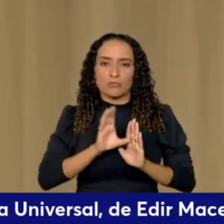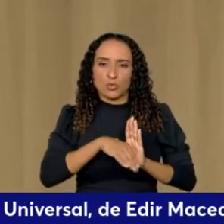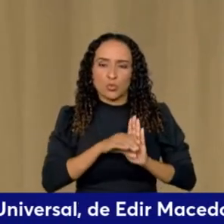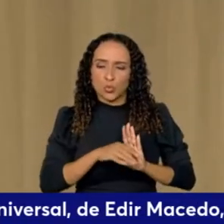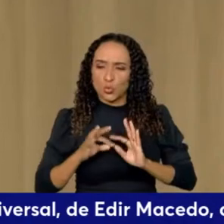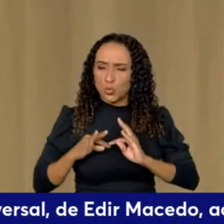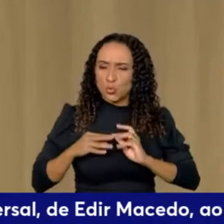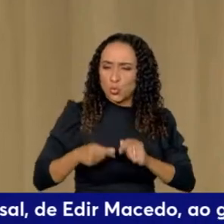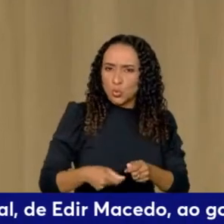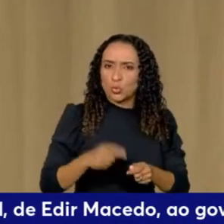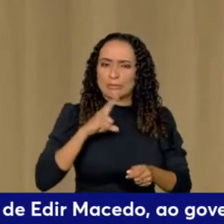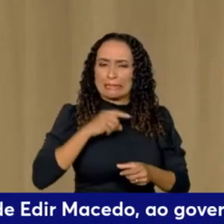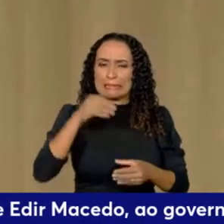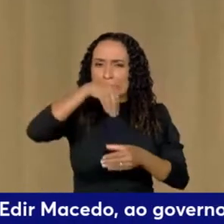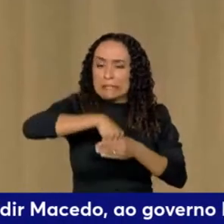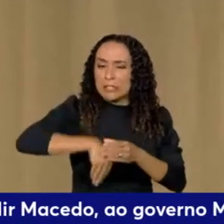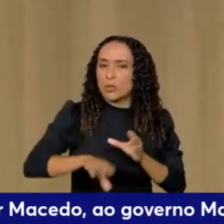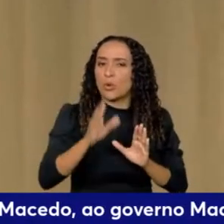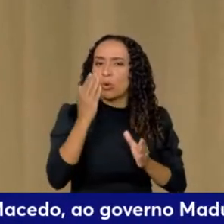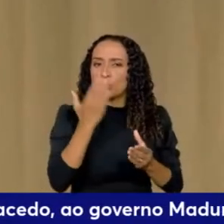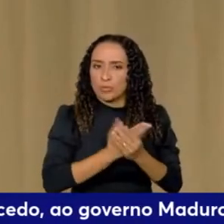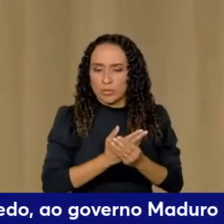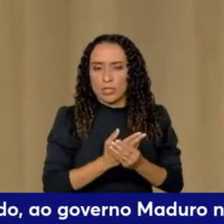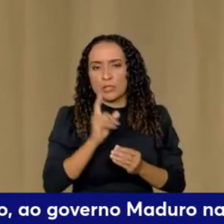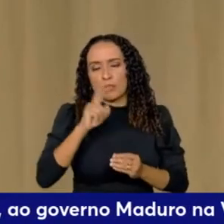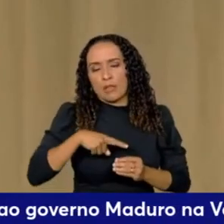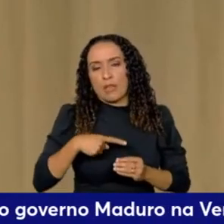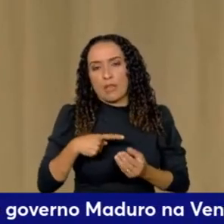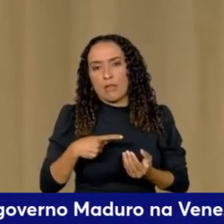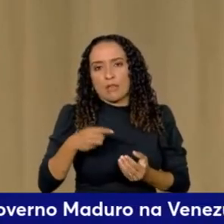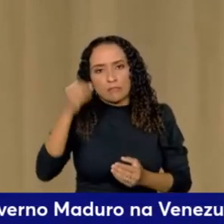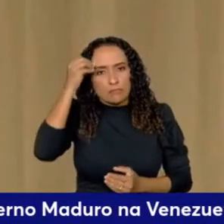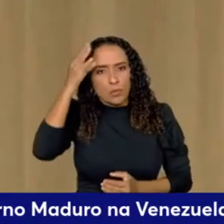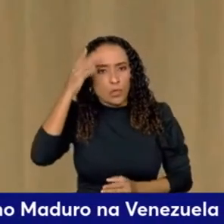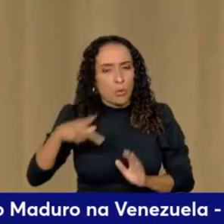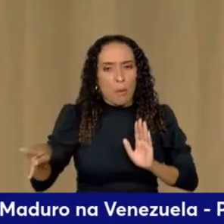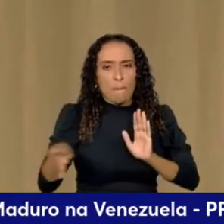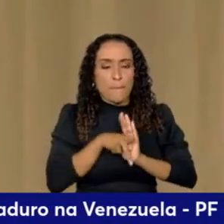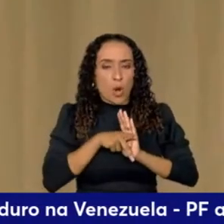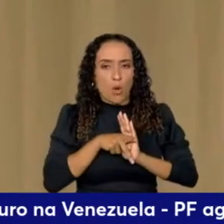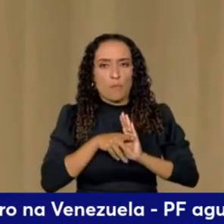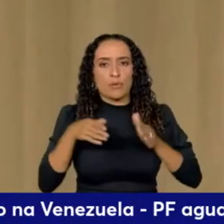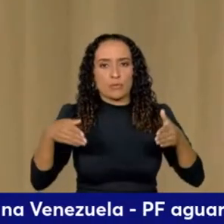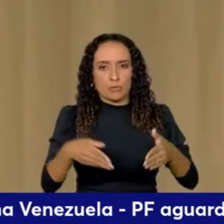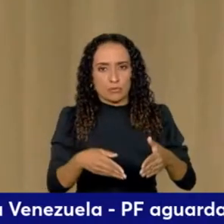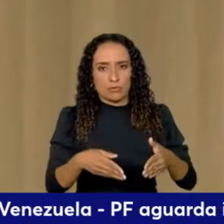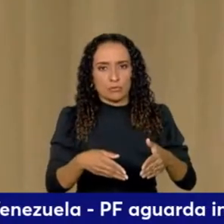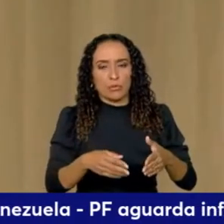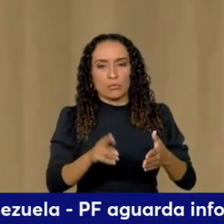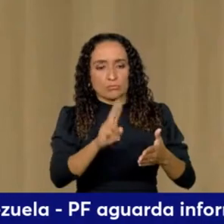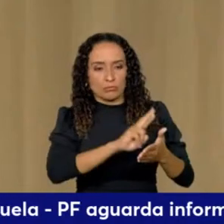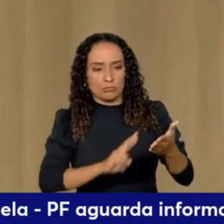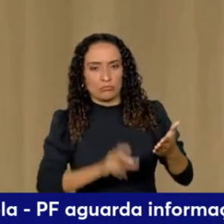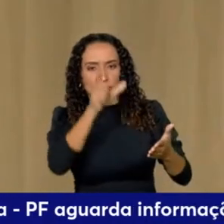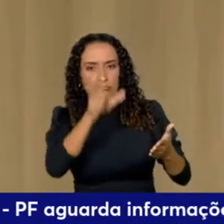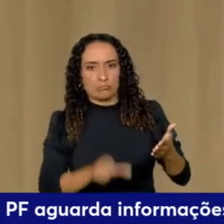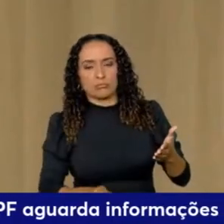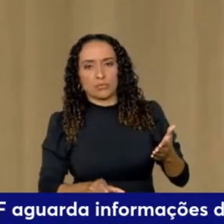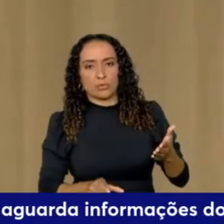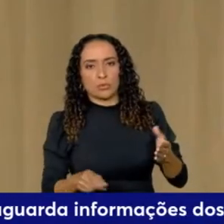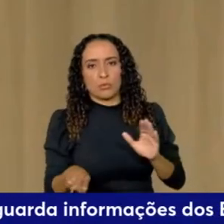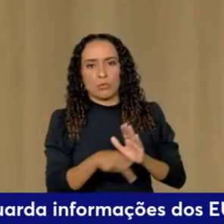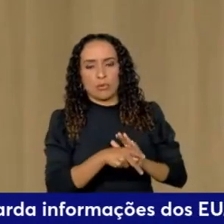tudo que se contém no processo é de conhecimento agora exclusivamente do relator do caso